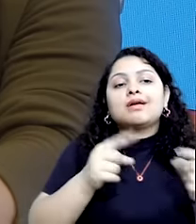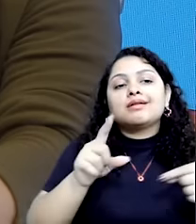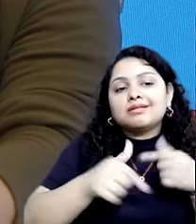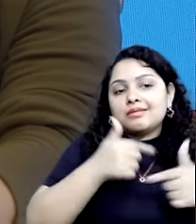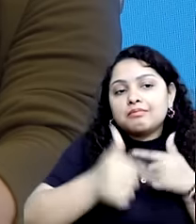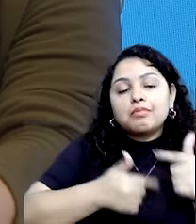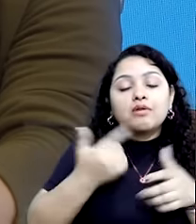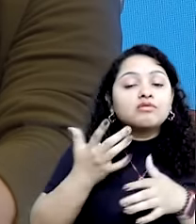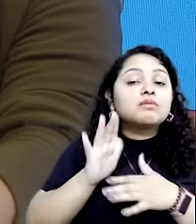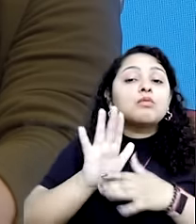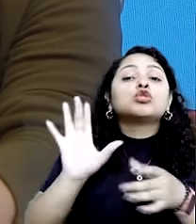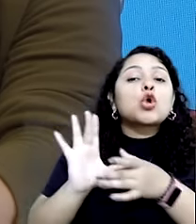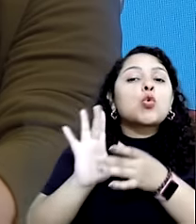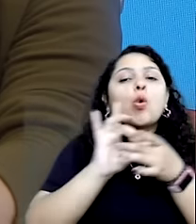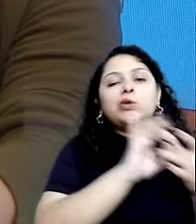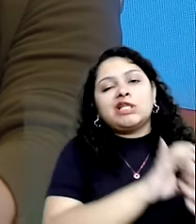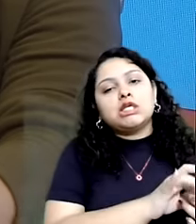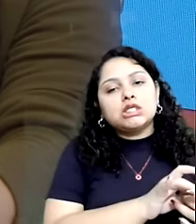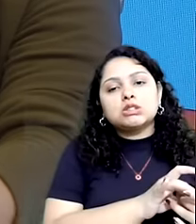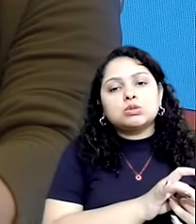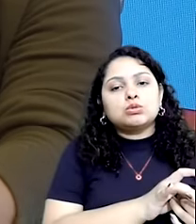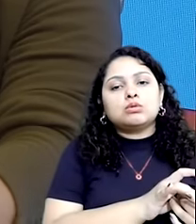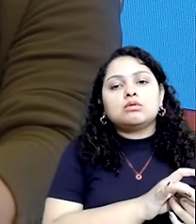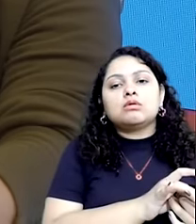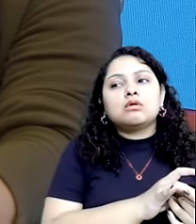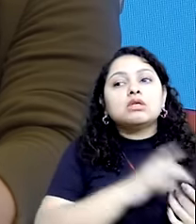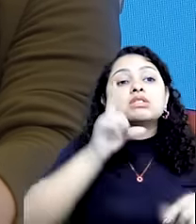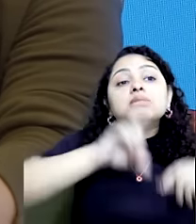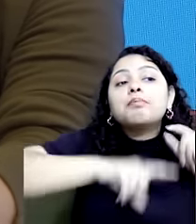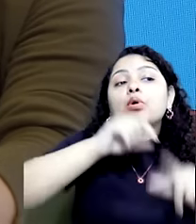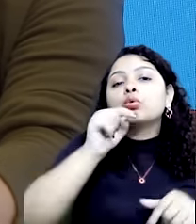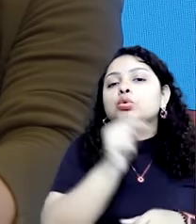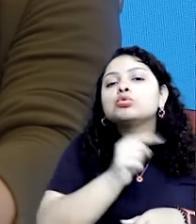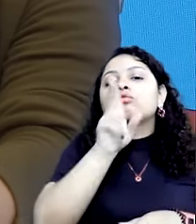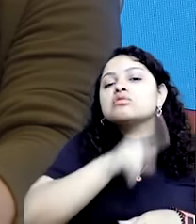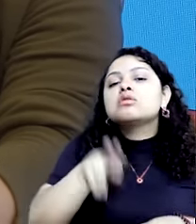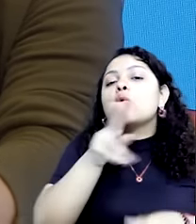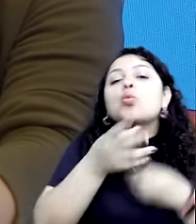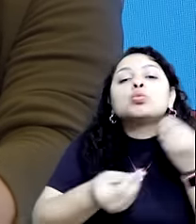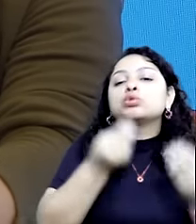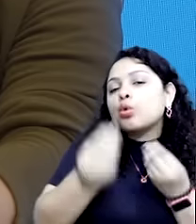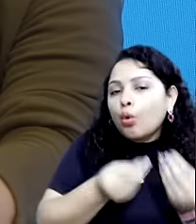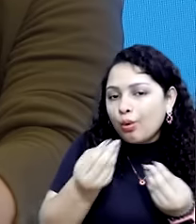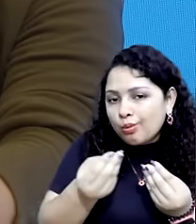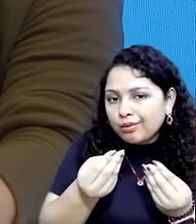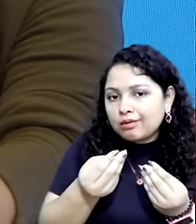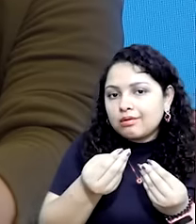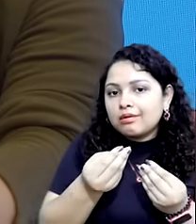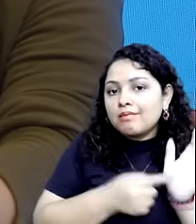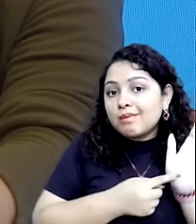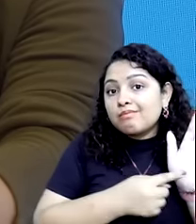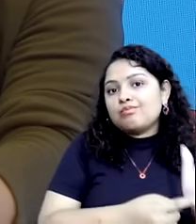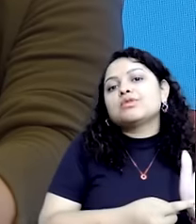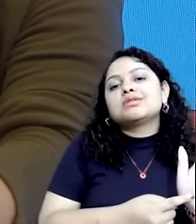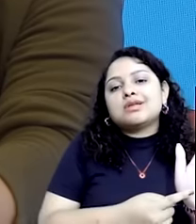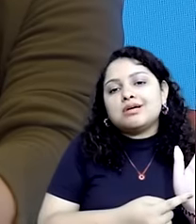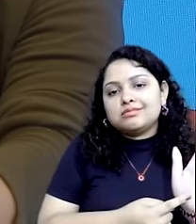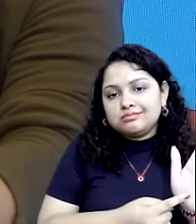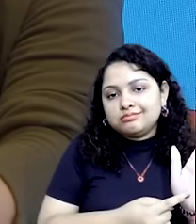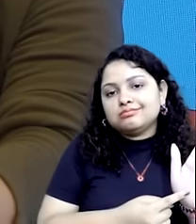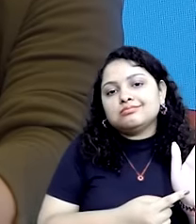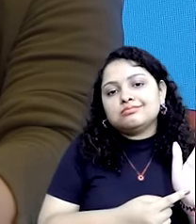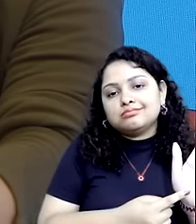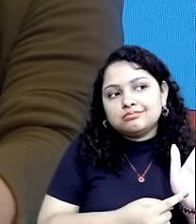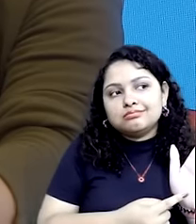ass Então você monta um cenário que realmente vai criar aquele ambiente né com acessórios de uso